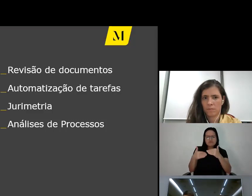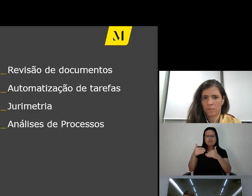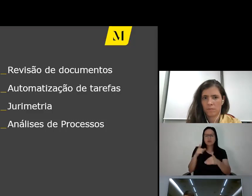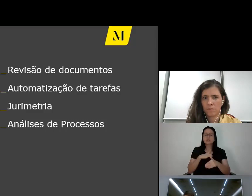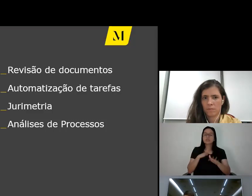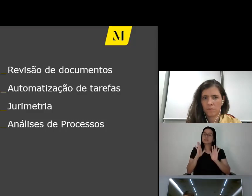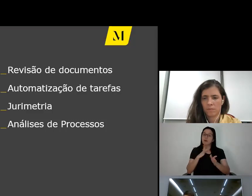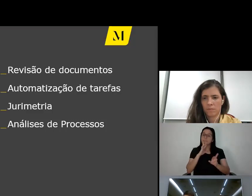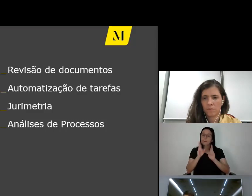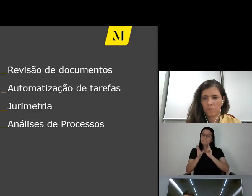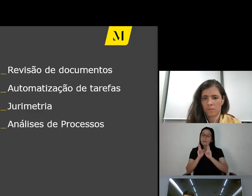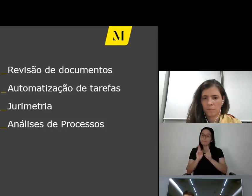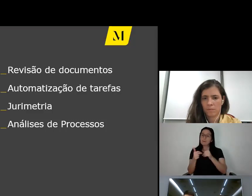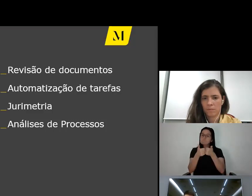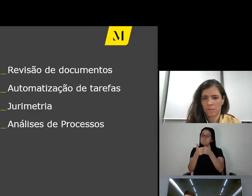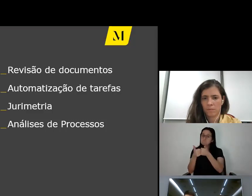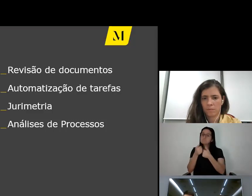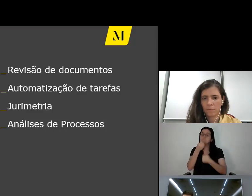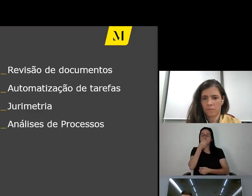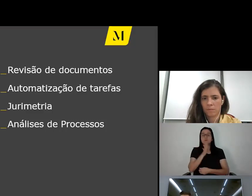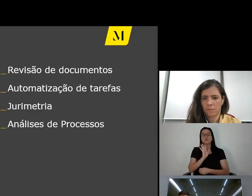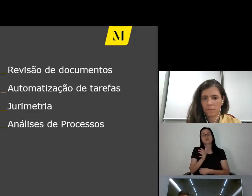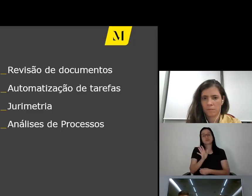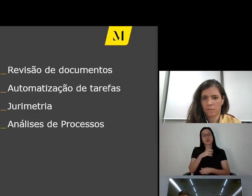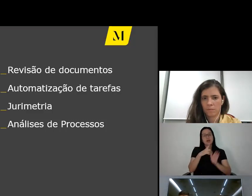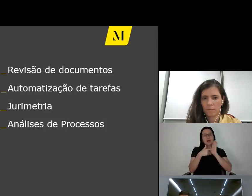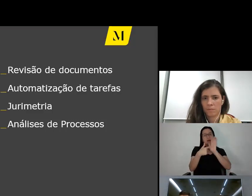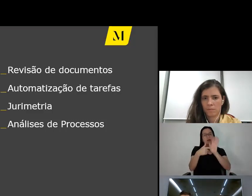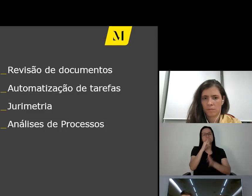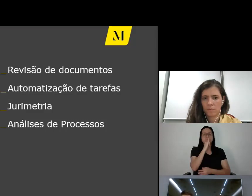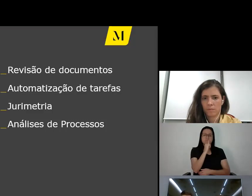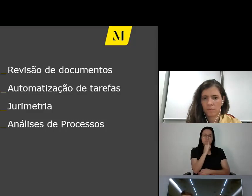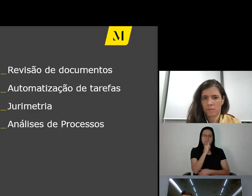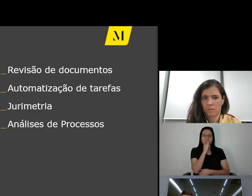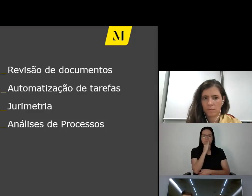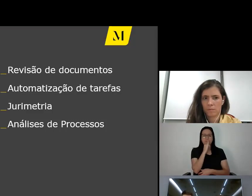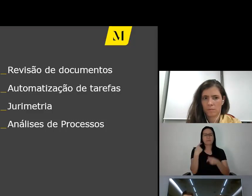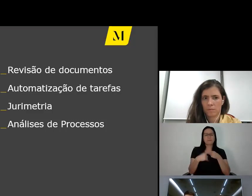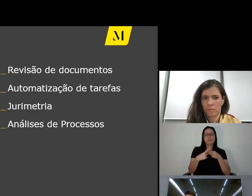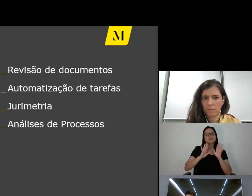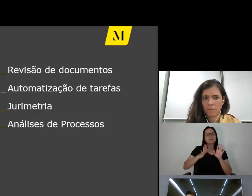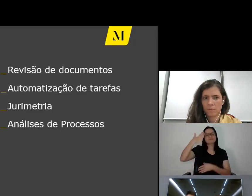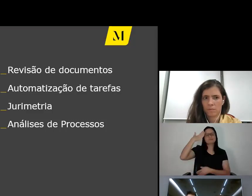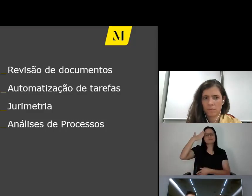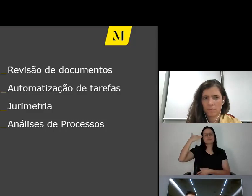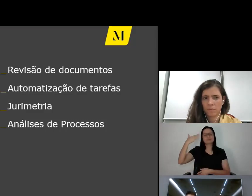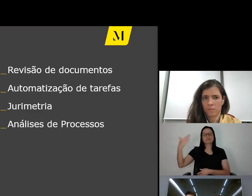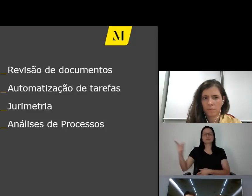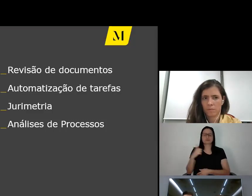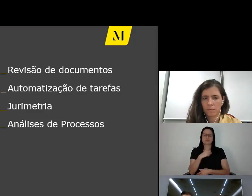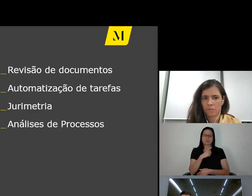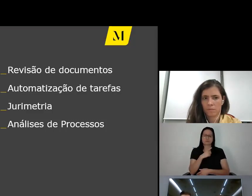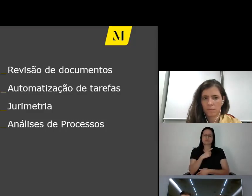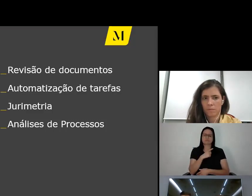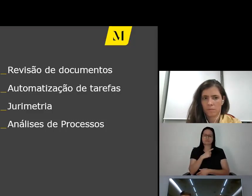para o nosso Supremo. E eu gosto de trazer esse exemplo, porque, como eu comentei, ele é famoso, então ele é principal na